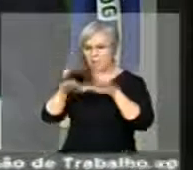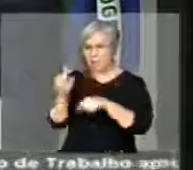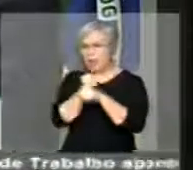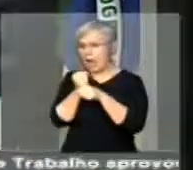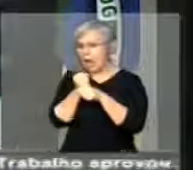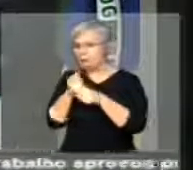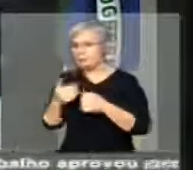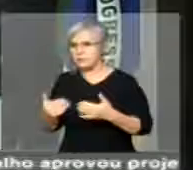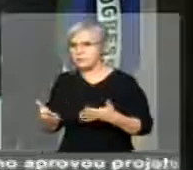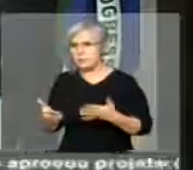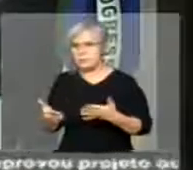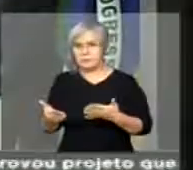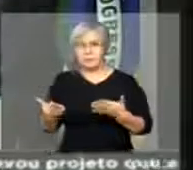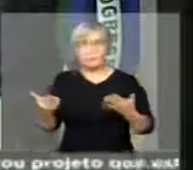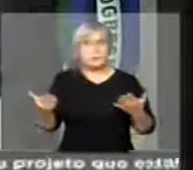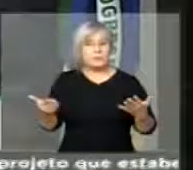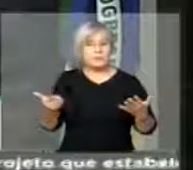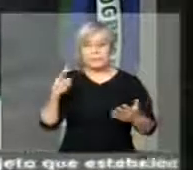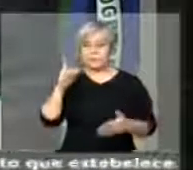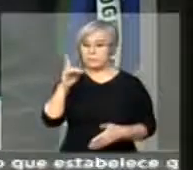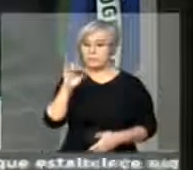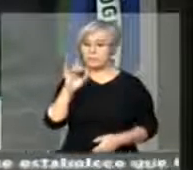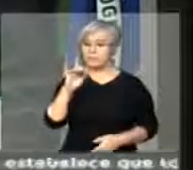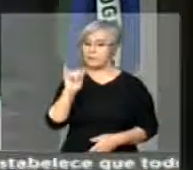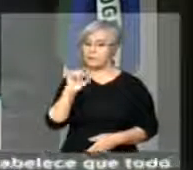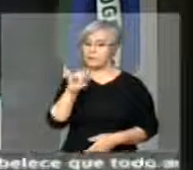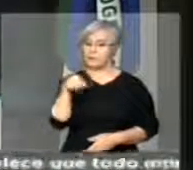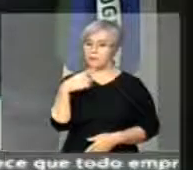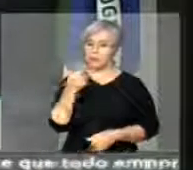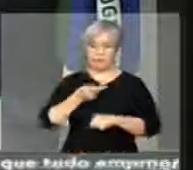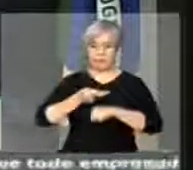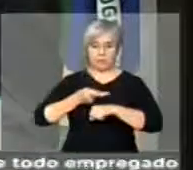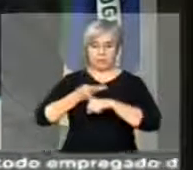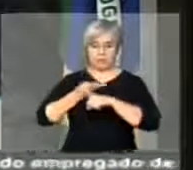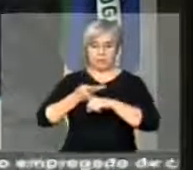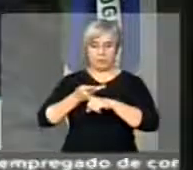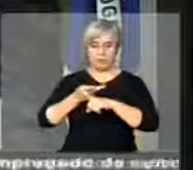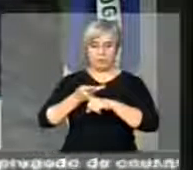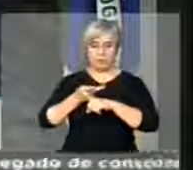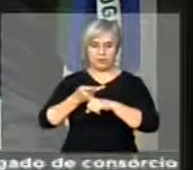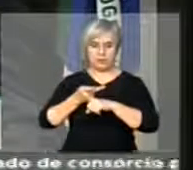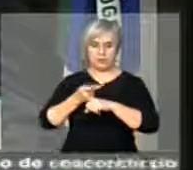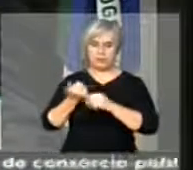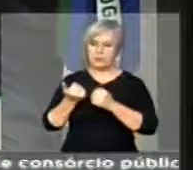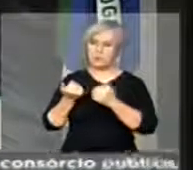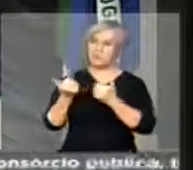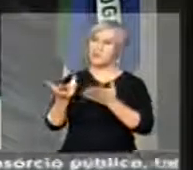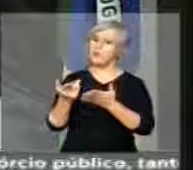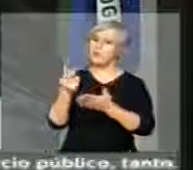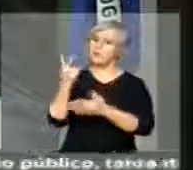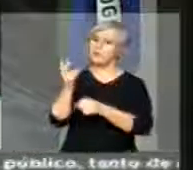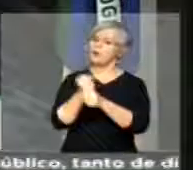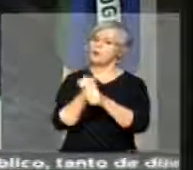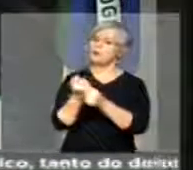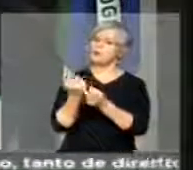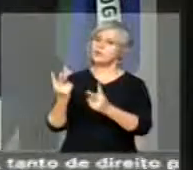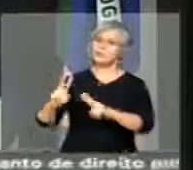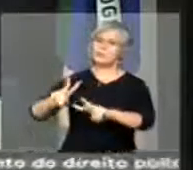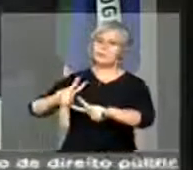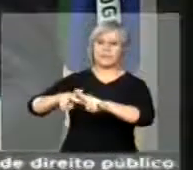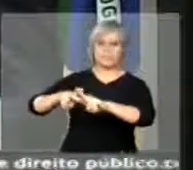E que a delação premiada lhe deu o conforto de 2 anos de prisão